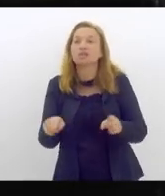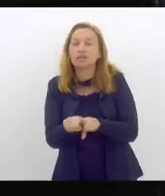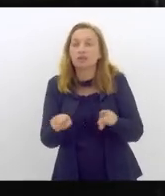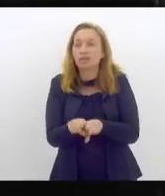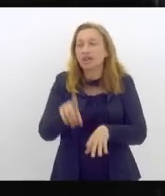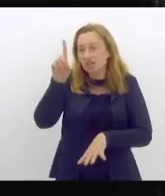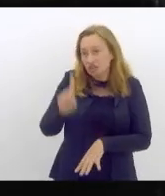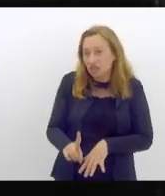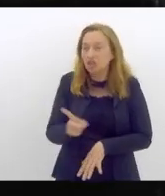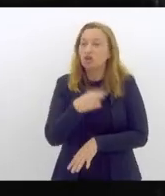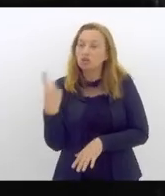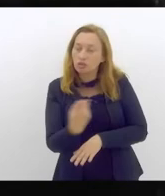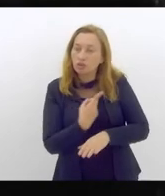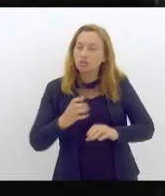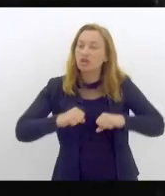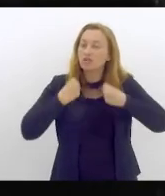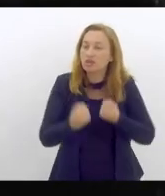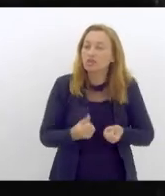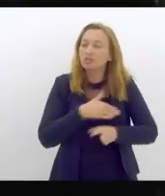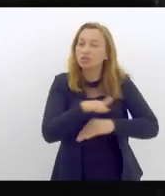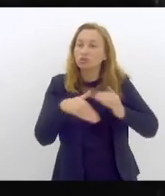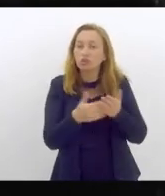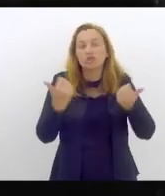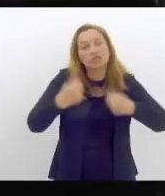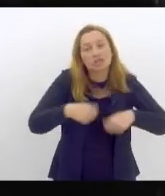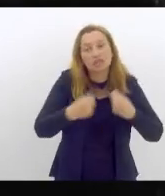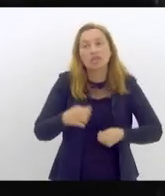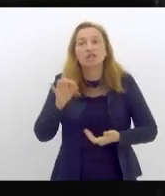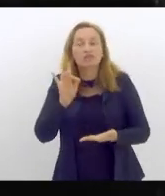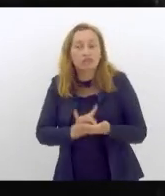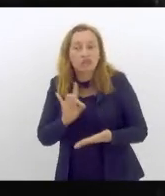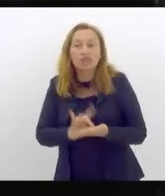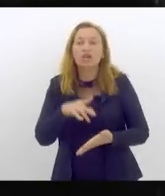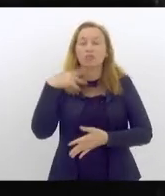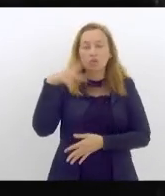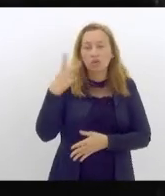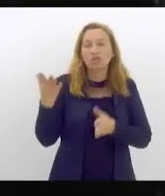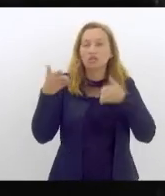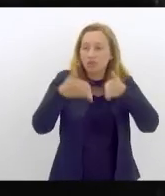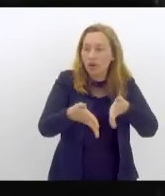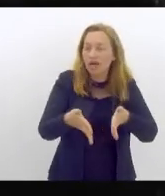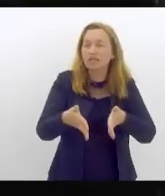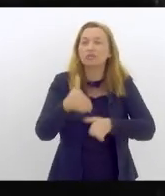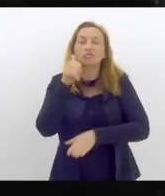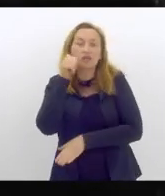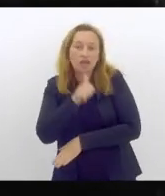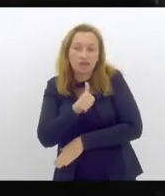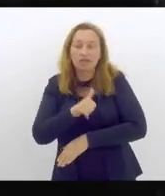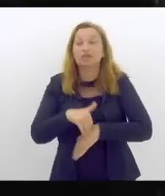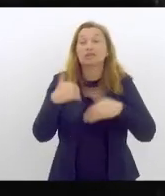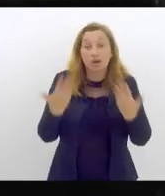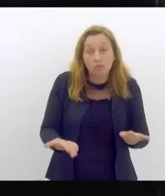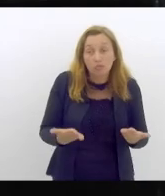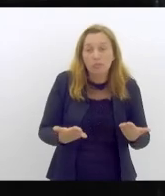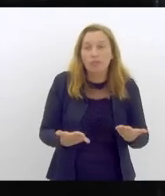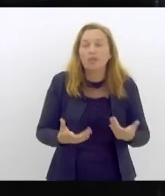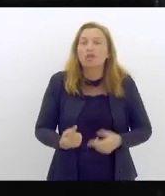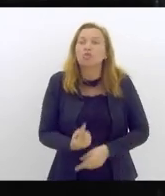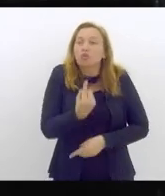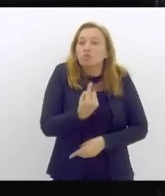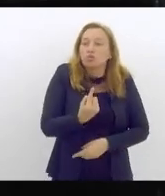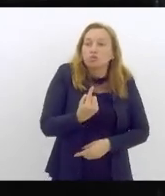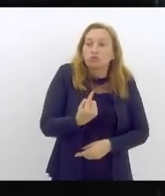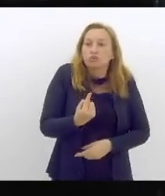defendemos todas as necessidades das verdadeiras políticas voltadas para as mulheres então a única